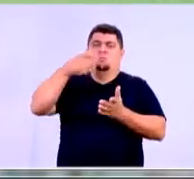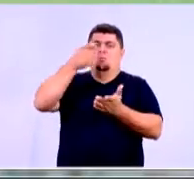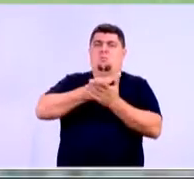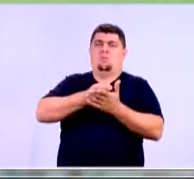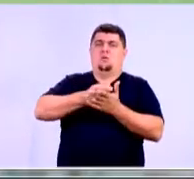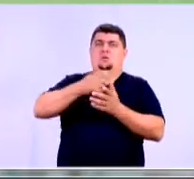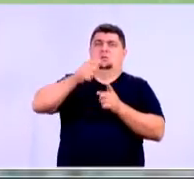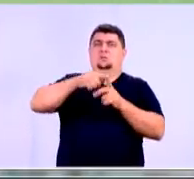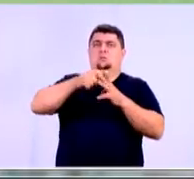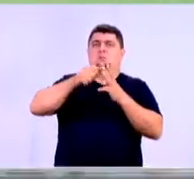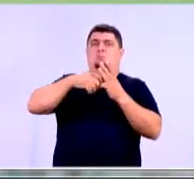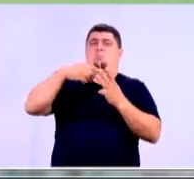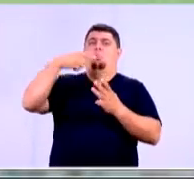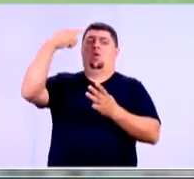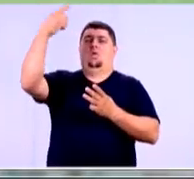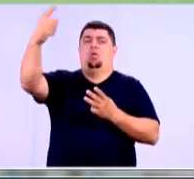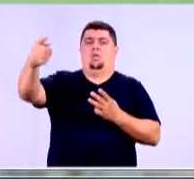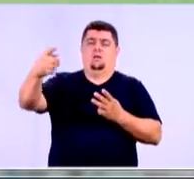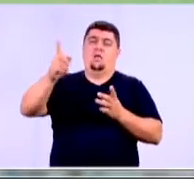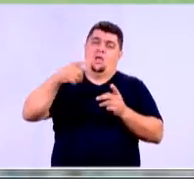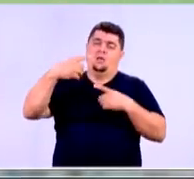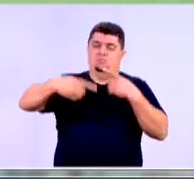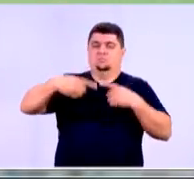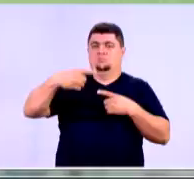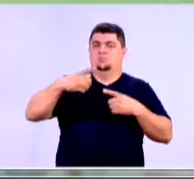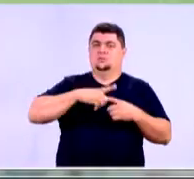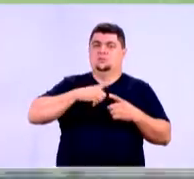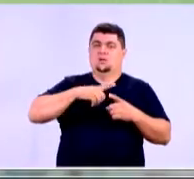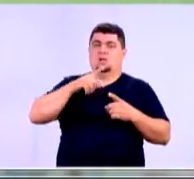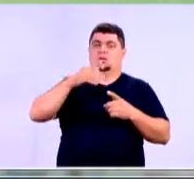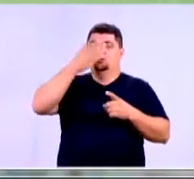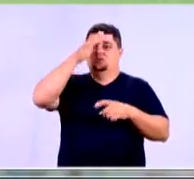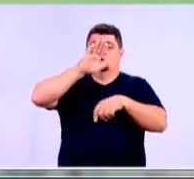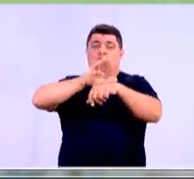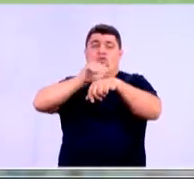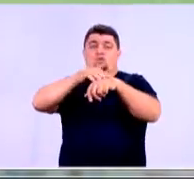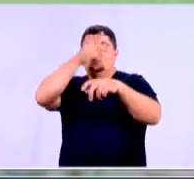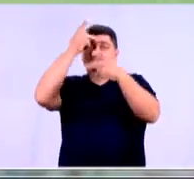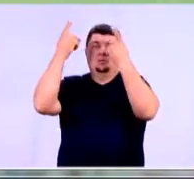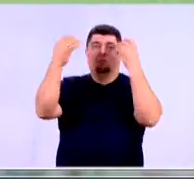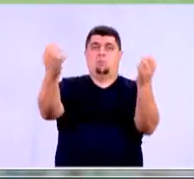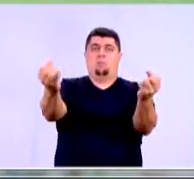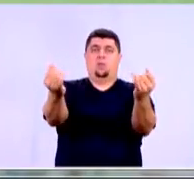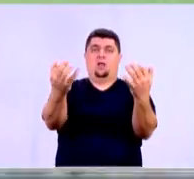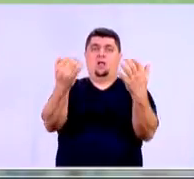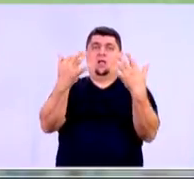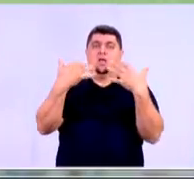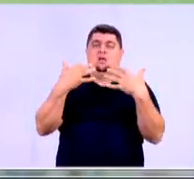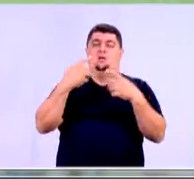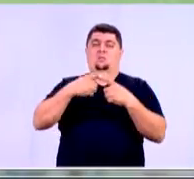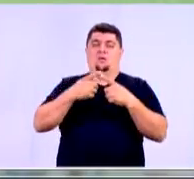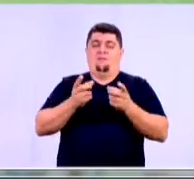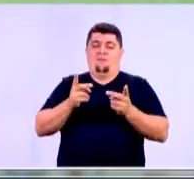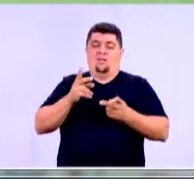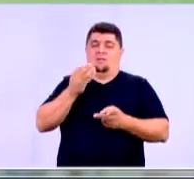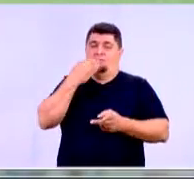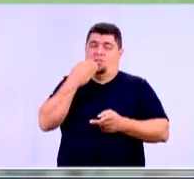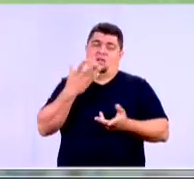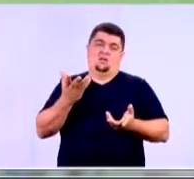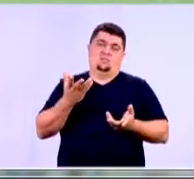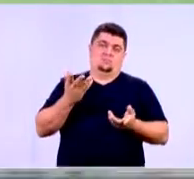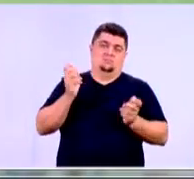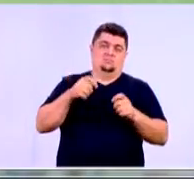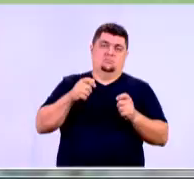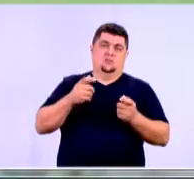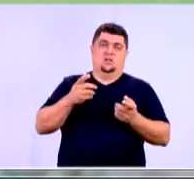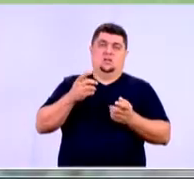dias? Isso é uma política de crédito que pode talvez estar mais apropriada em algum momento que a empresa tiver um movimento mais caído, né?